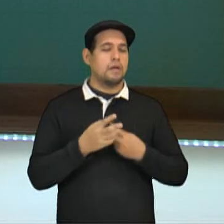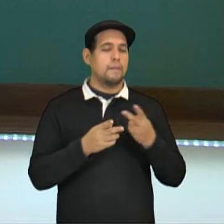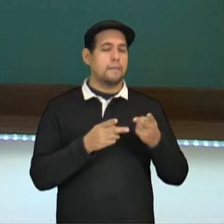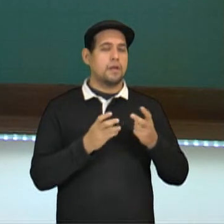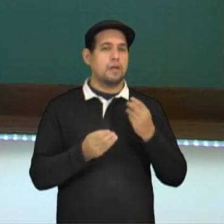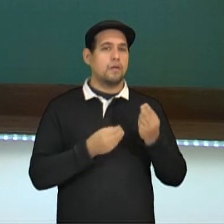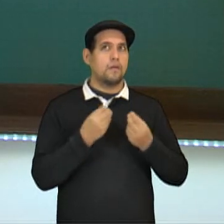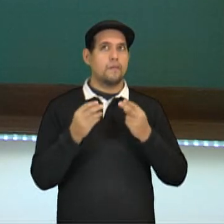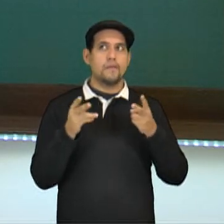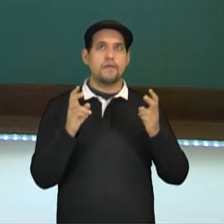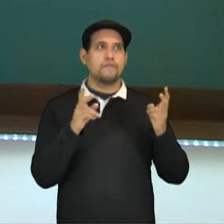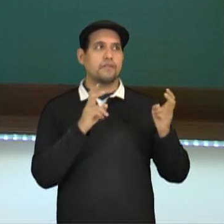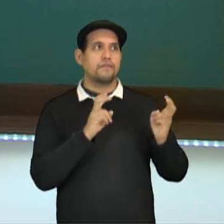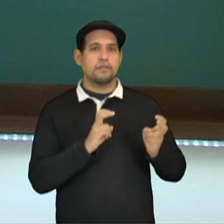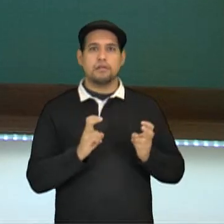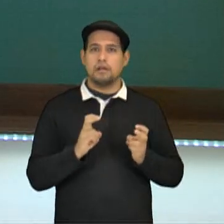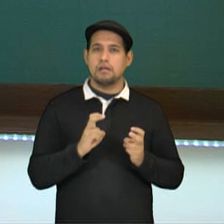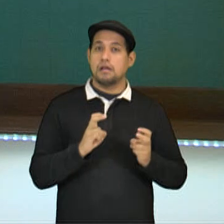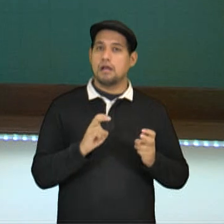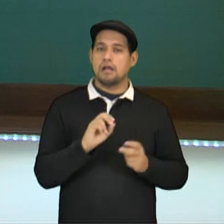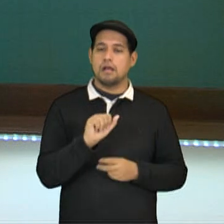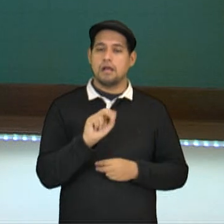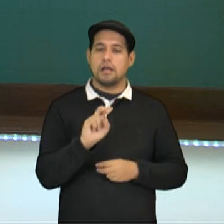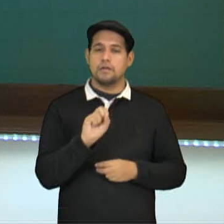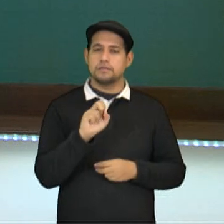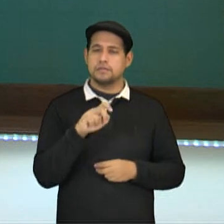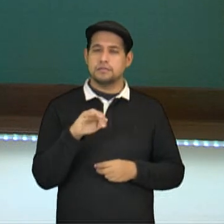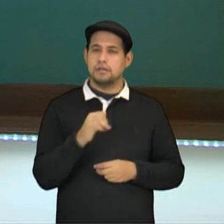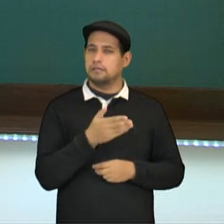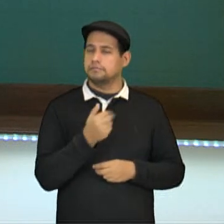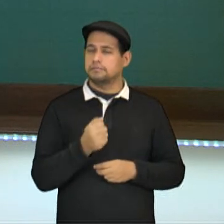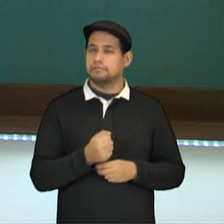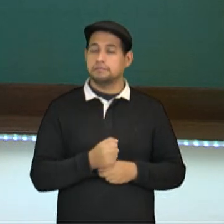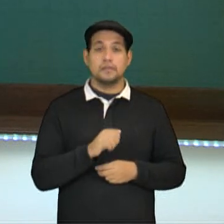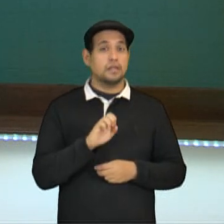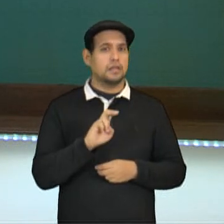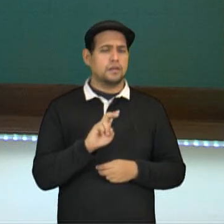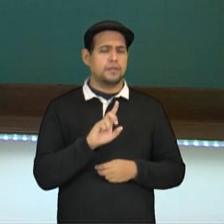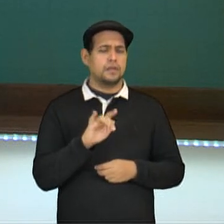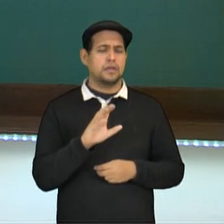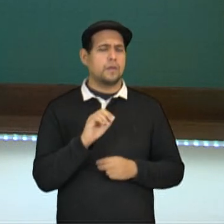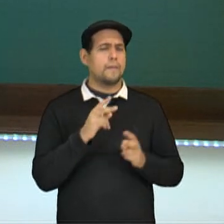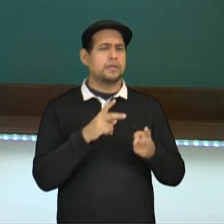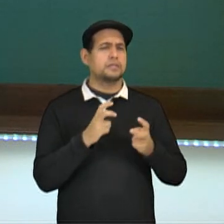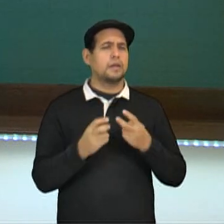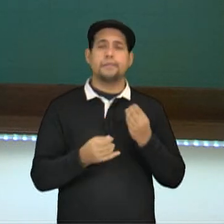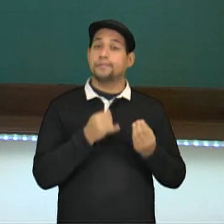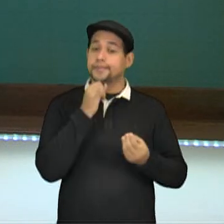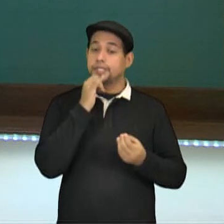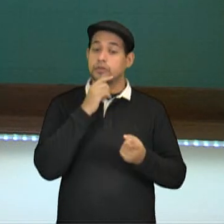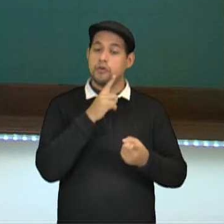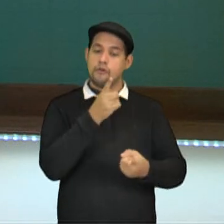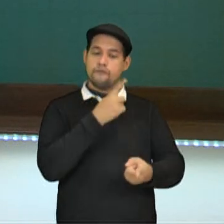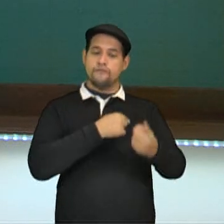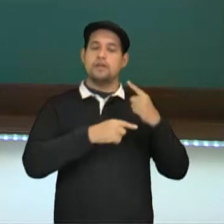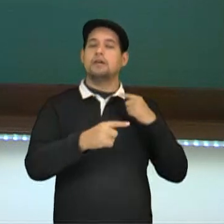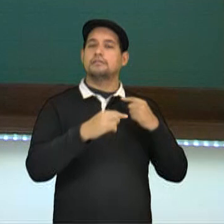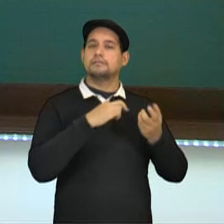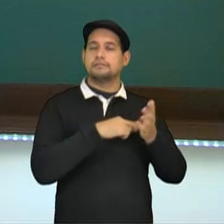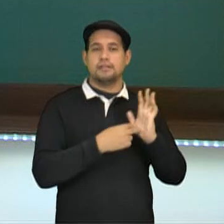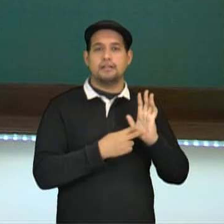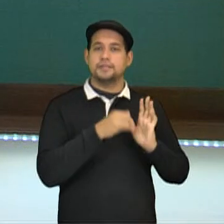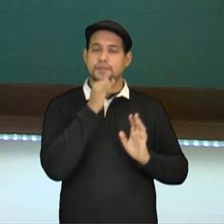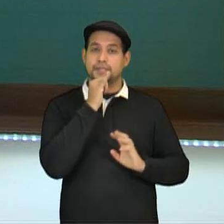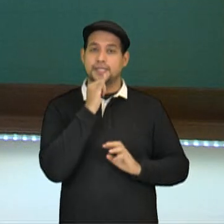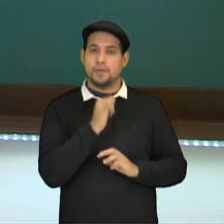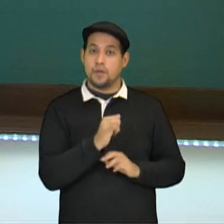ele enxerga a ausência? Vamos lá? O eu lírico vê a ausência como o oposto do seu significado. Ele